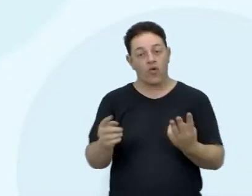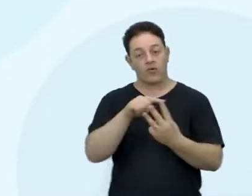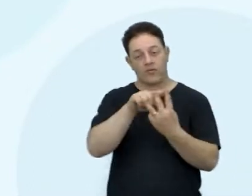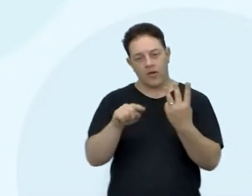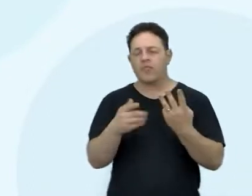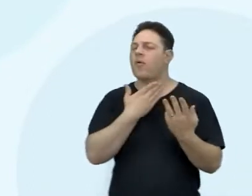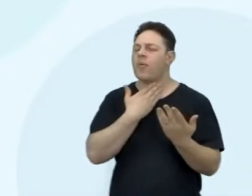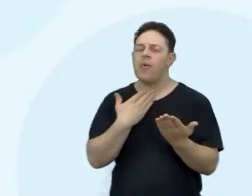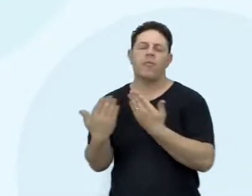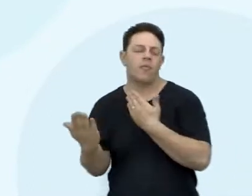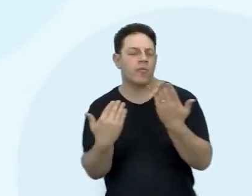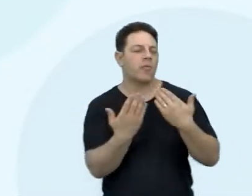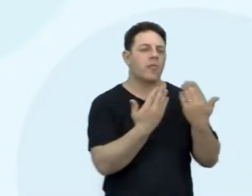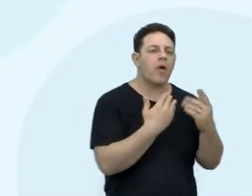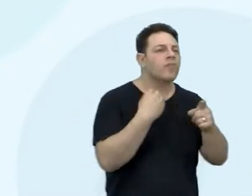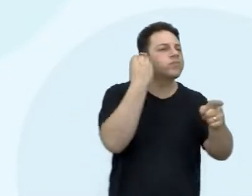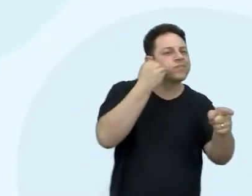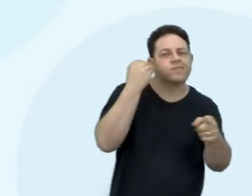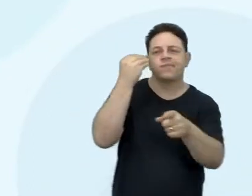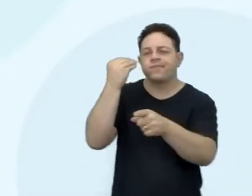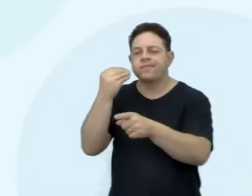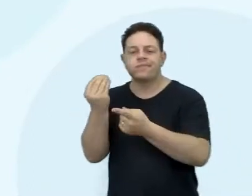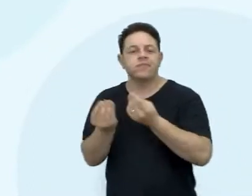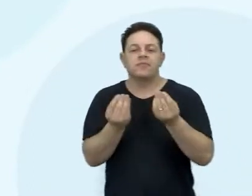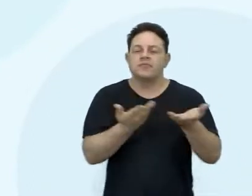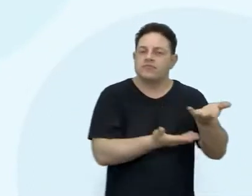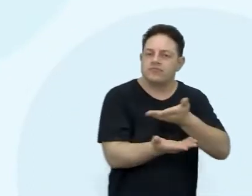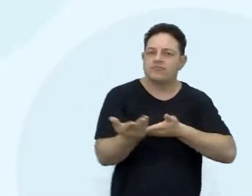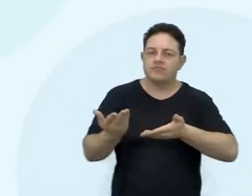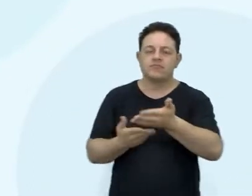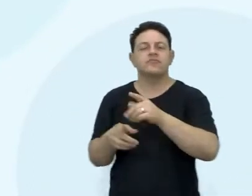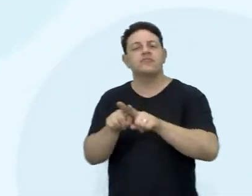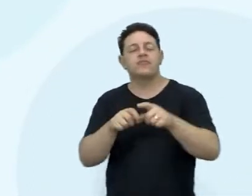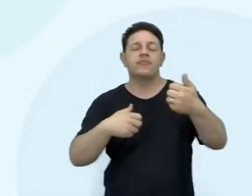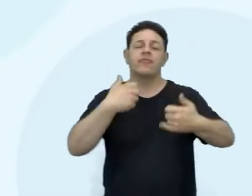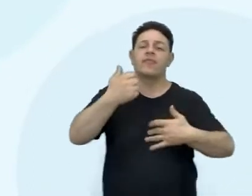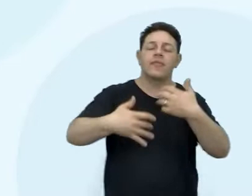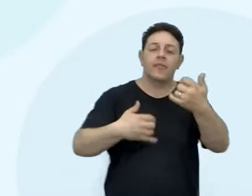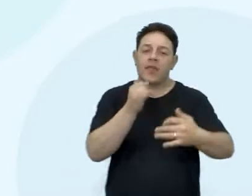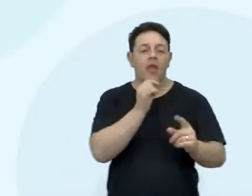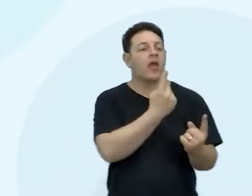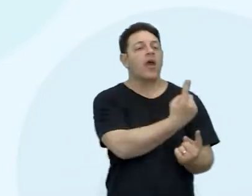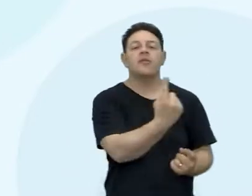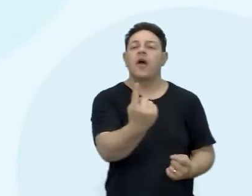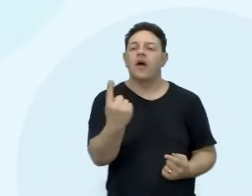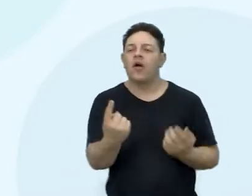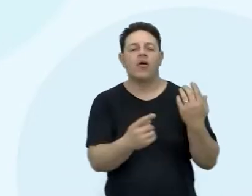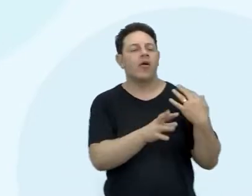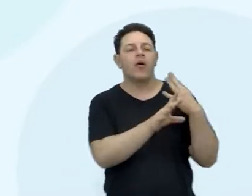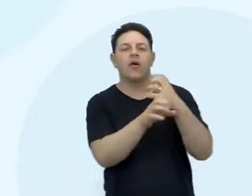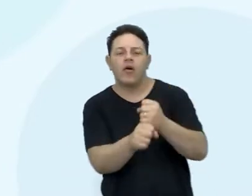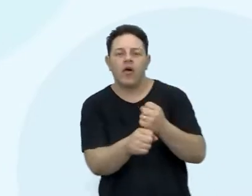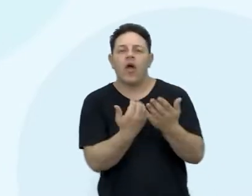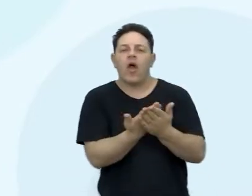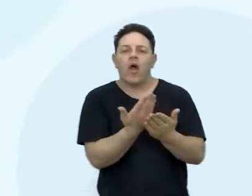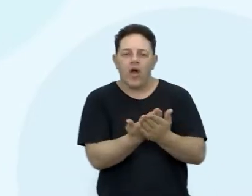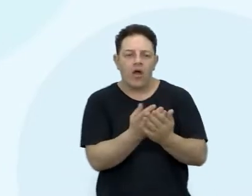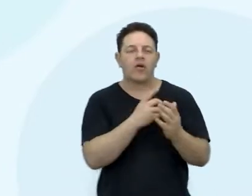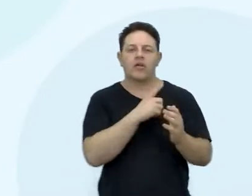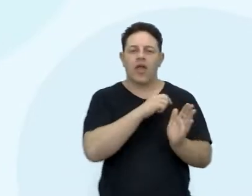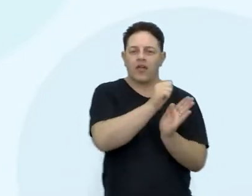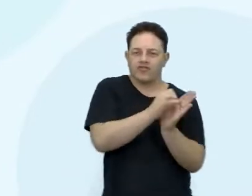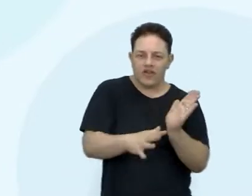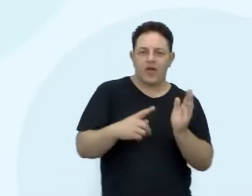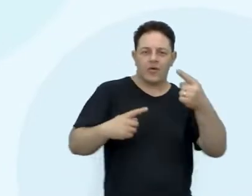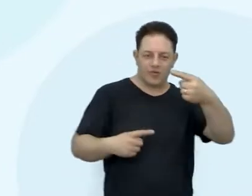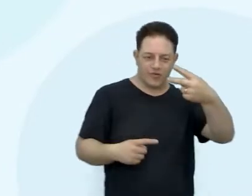fazendo um bate-papo, vendo as experiências, trocando as experiências e comentando aqui o que cada um fez aí nas suas 5